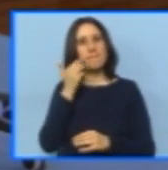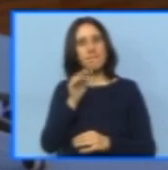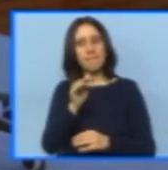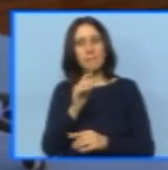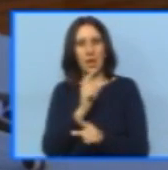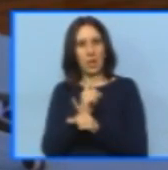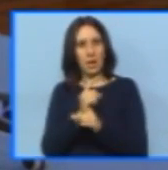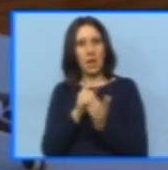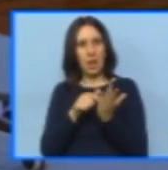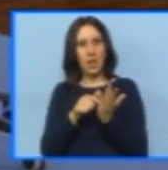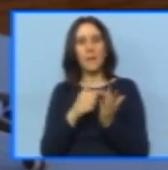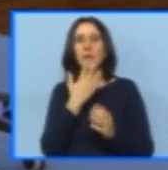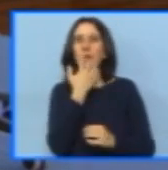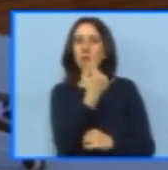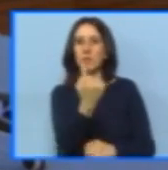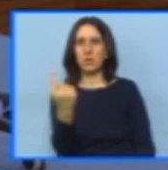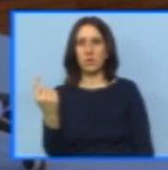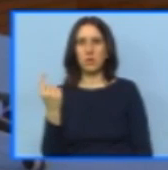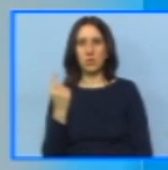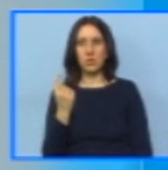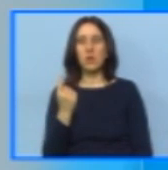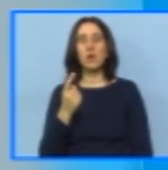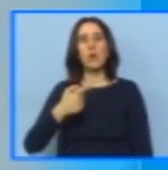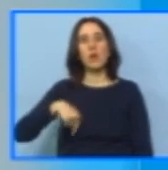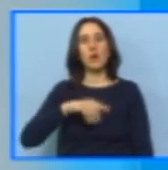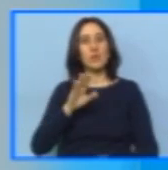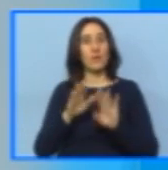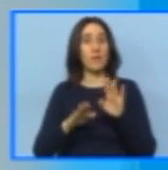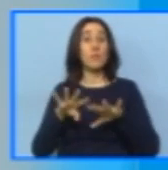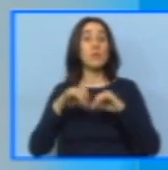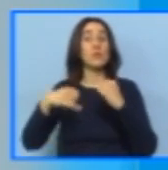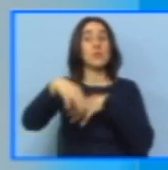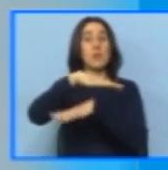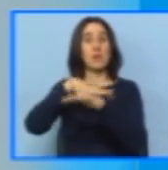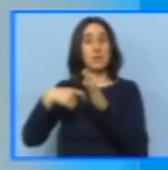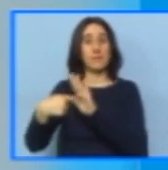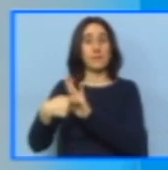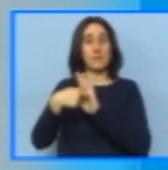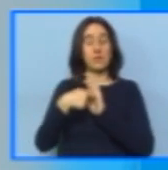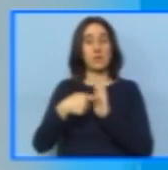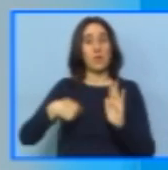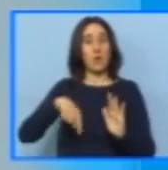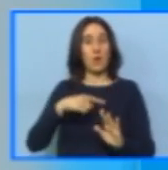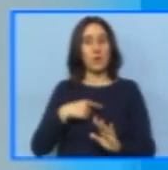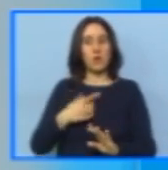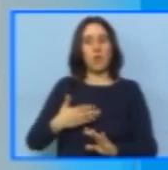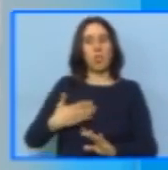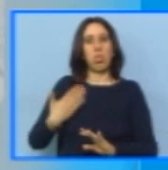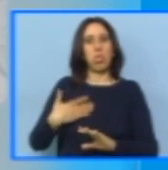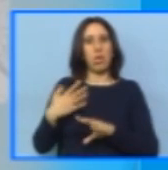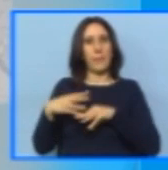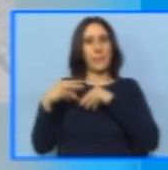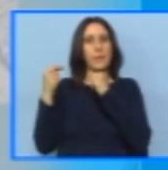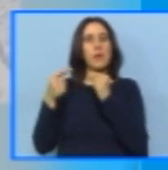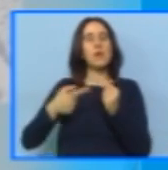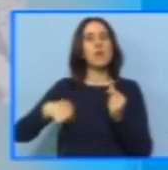presente em cada um de nós que às vezes pelas pressões sociais, às vezes nos acovardamos e